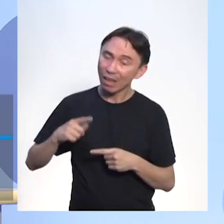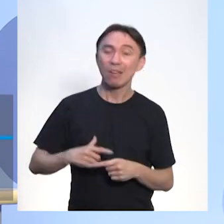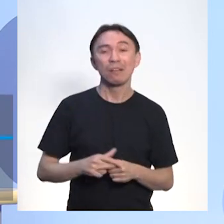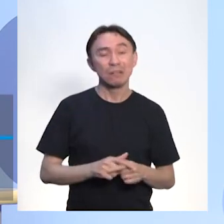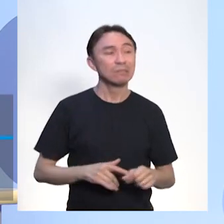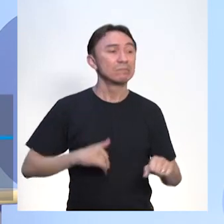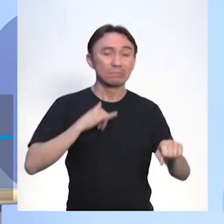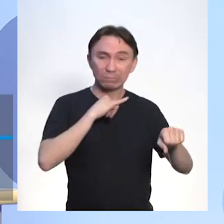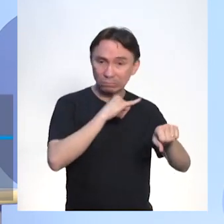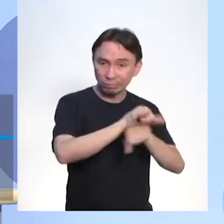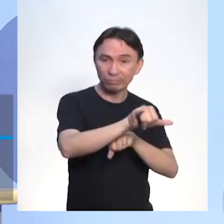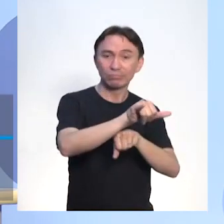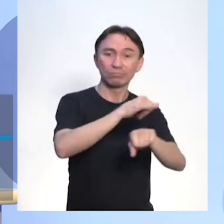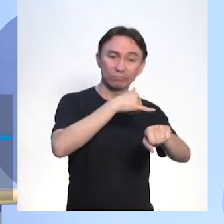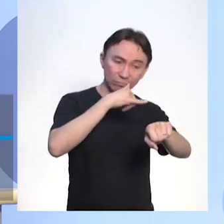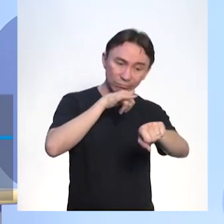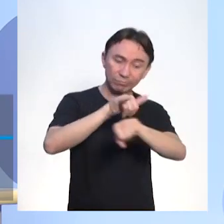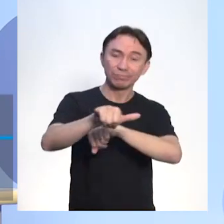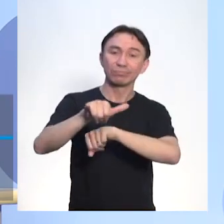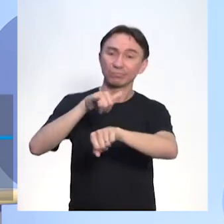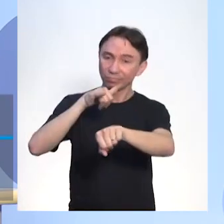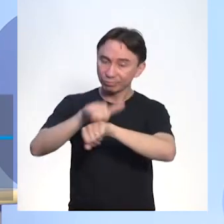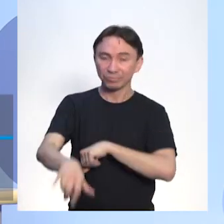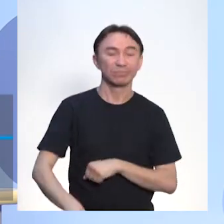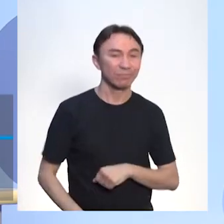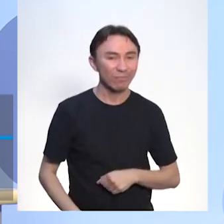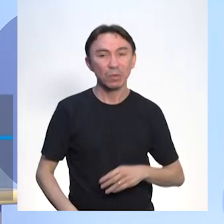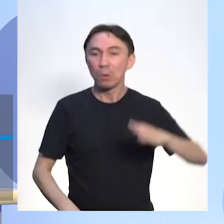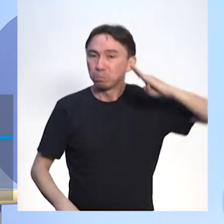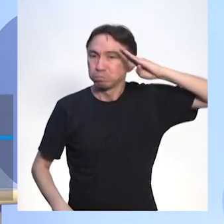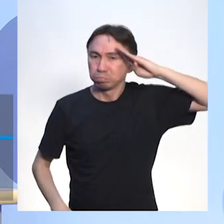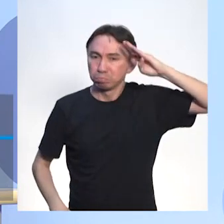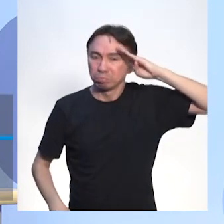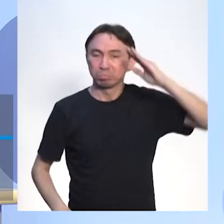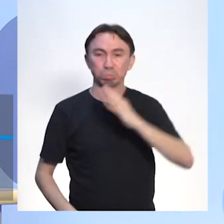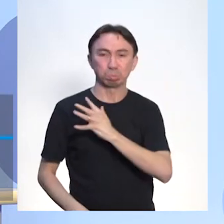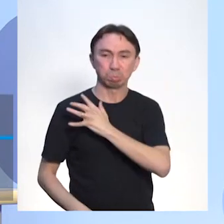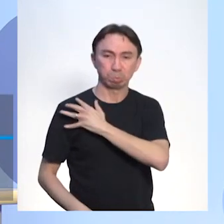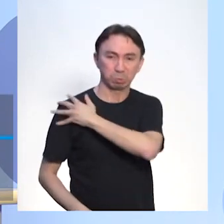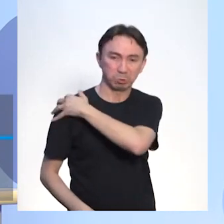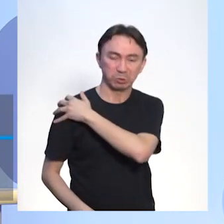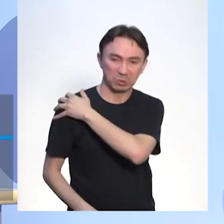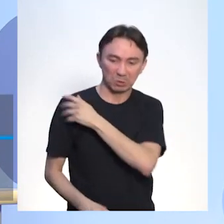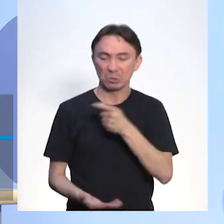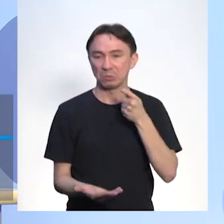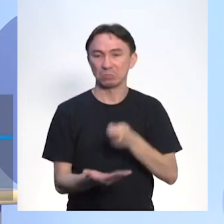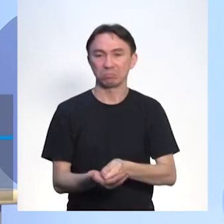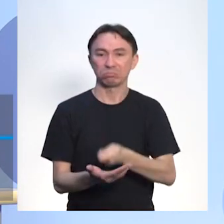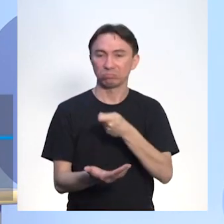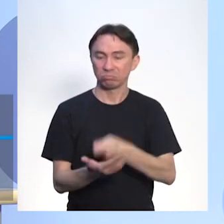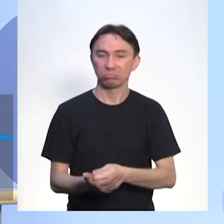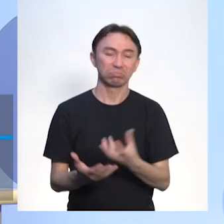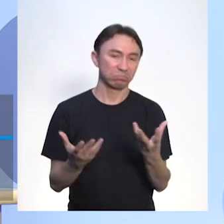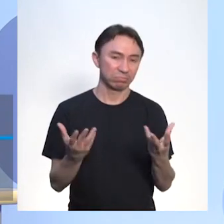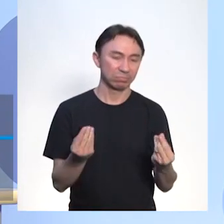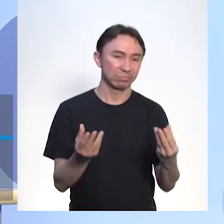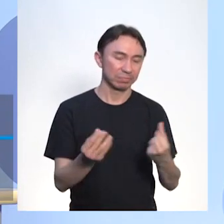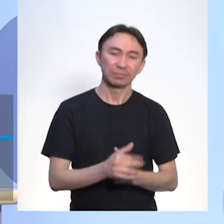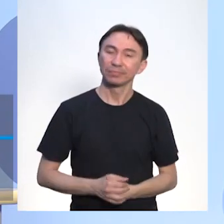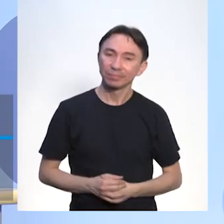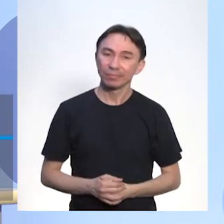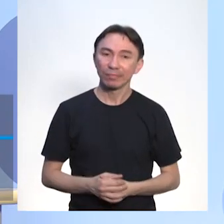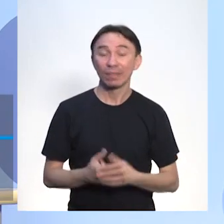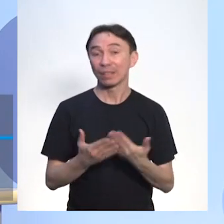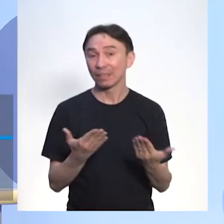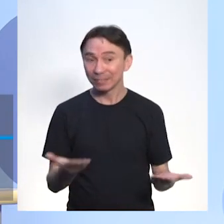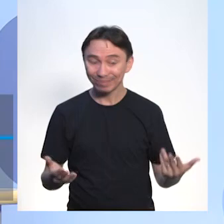através dos golpes militares, ok? Bem legal a participação de vocês, parabéns, pena que o prof não pode